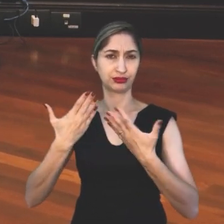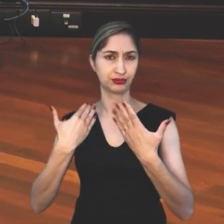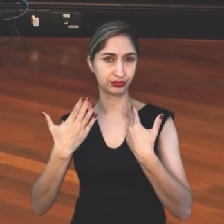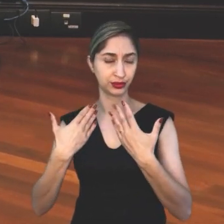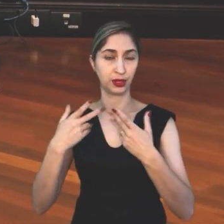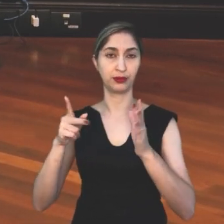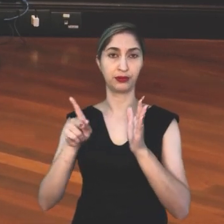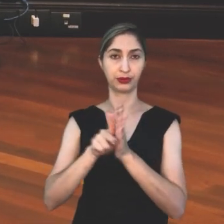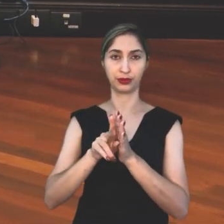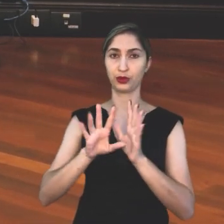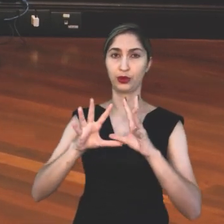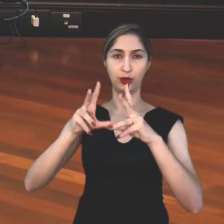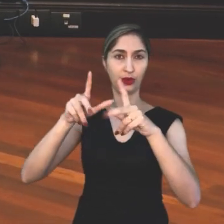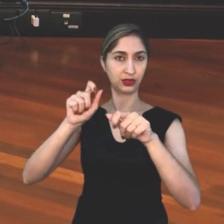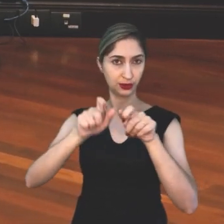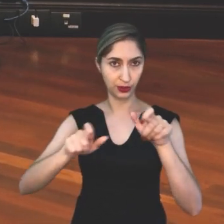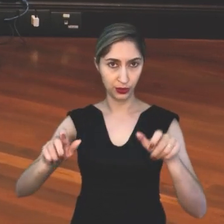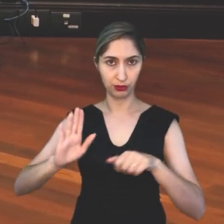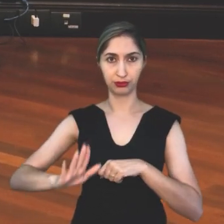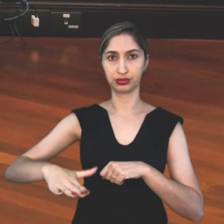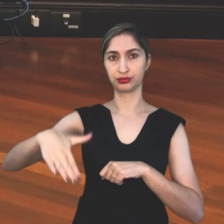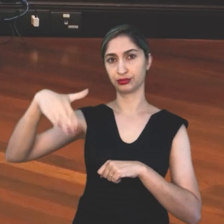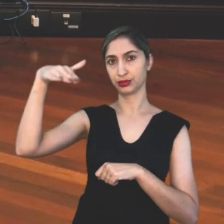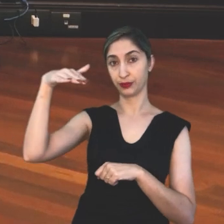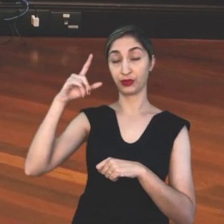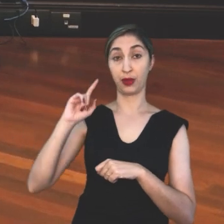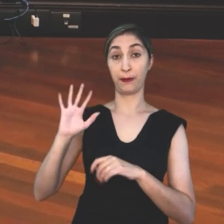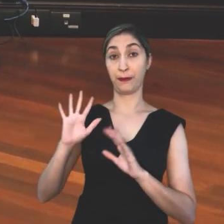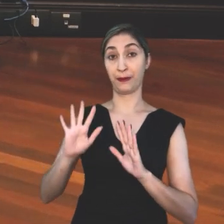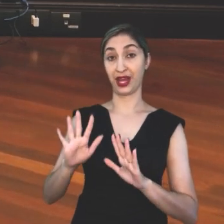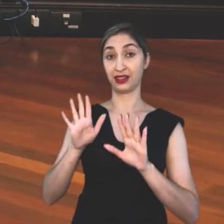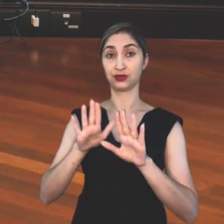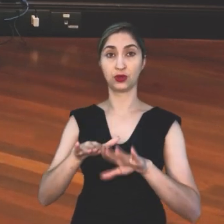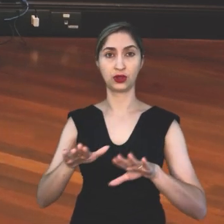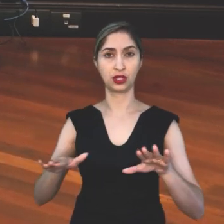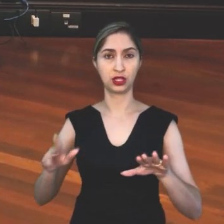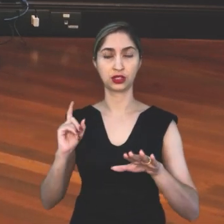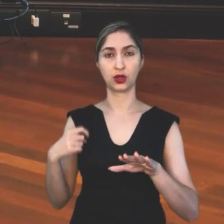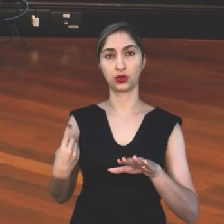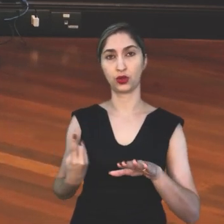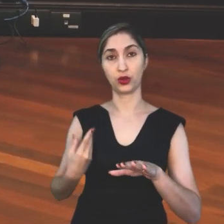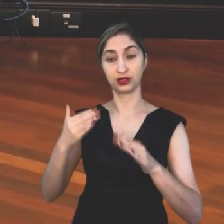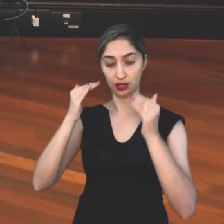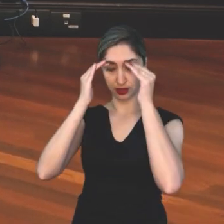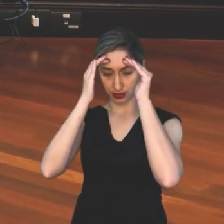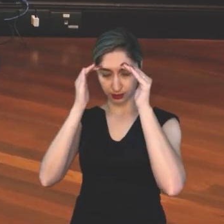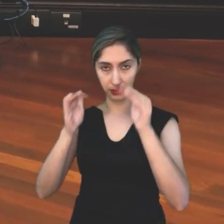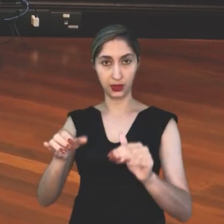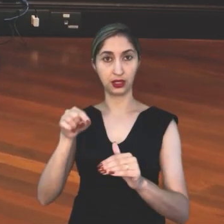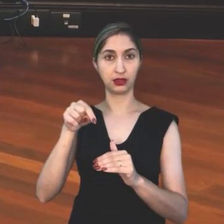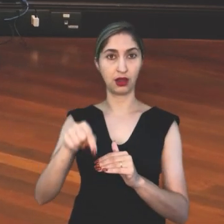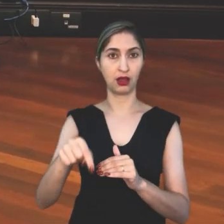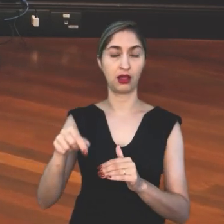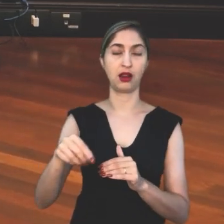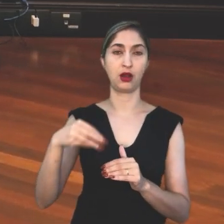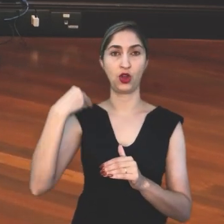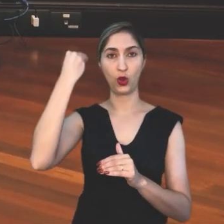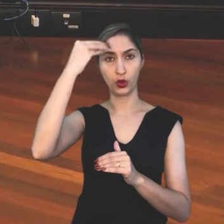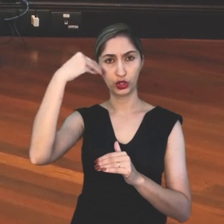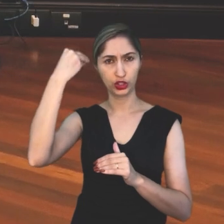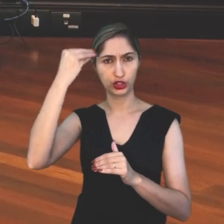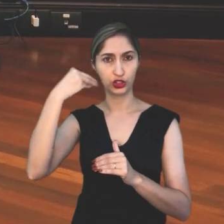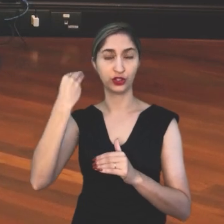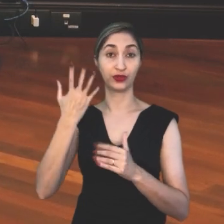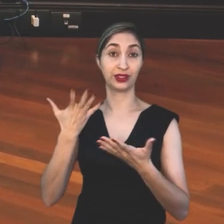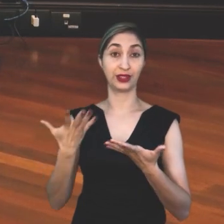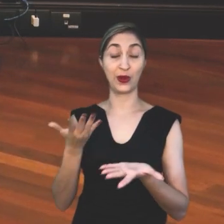possível tratar a gente respeitando o desenvolvimento cognitivo delas e o que elas estão aprendendo, quais são as habilidades que elas estão mobilizando,